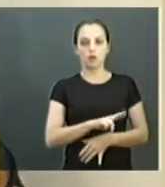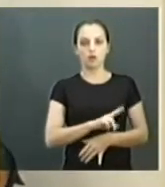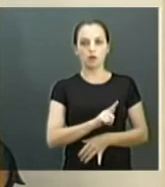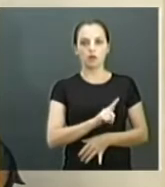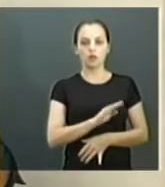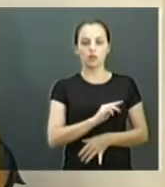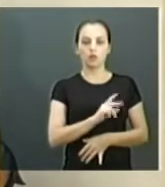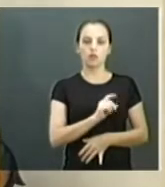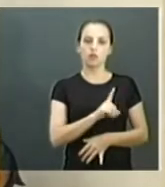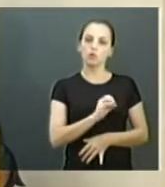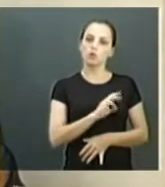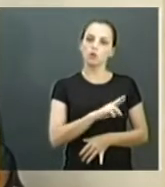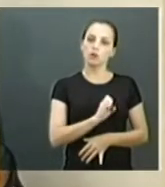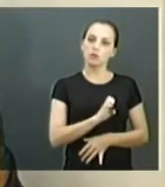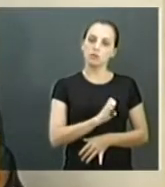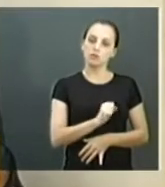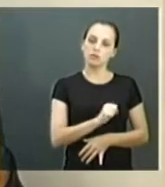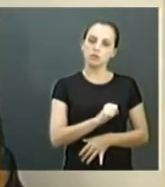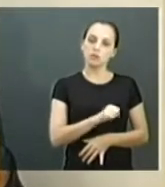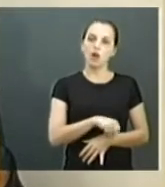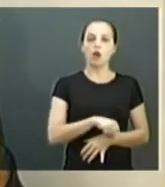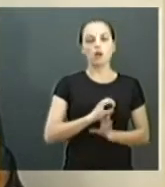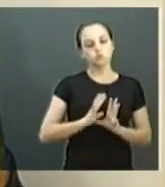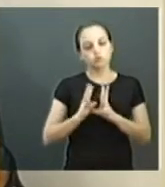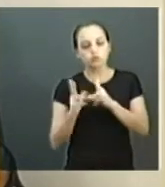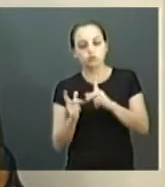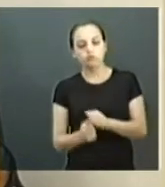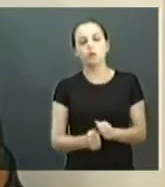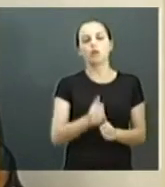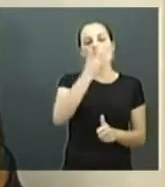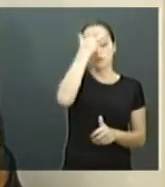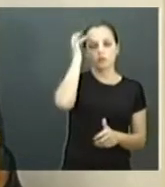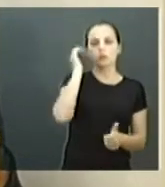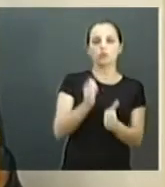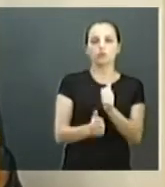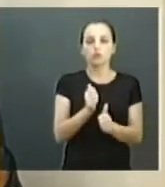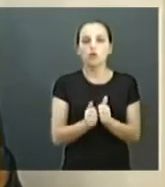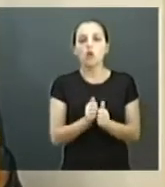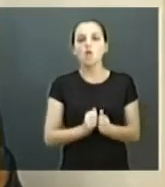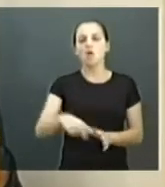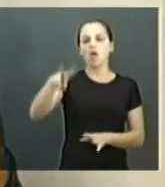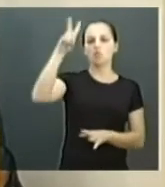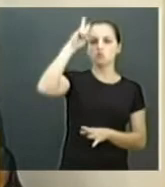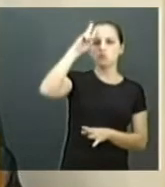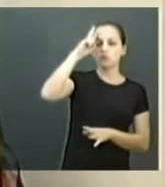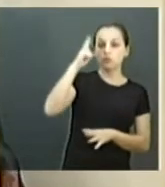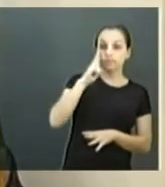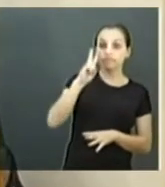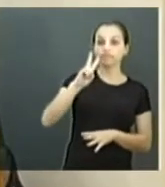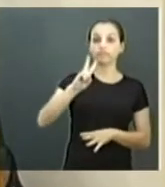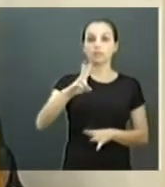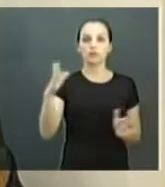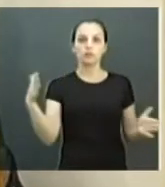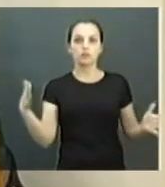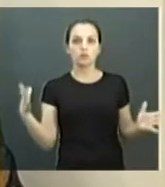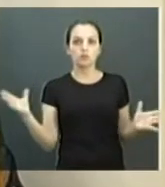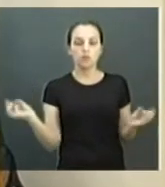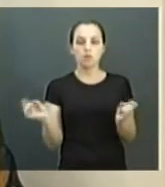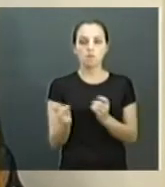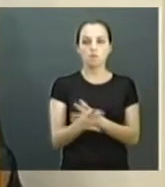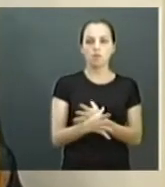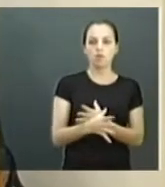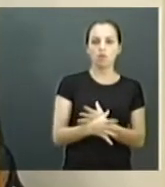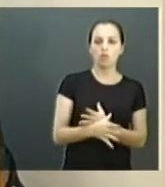Leandro, ao Cezinha, todos, enfim, a todas as atletas, todos que fizeram história, a gente que viu quase acabando o futebol feminino